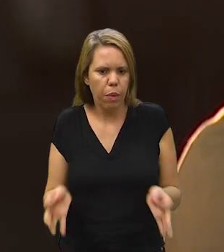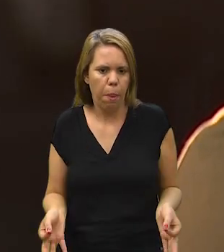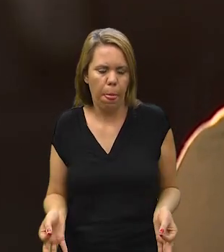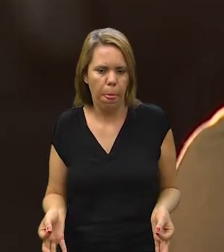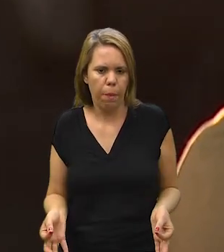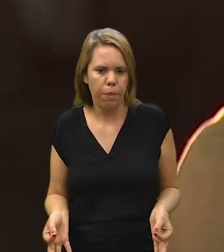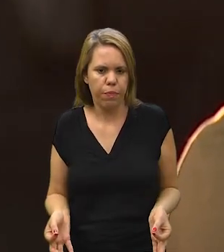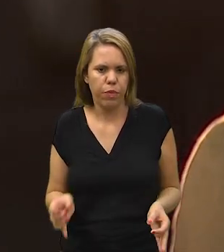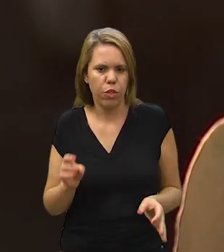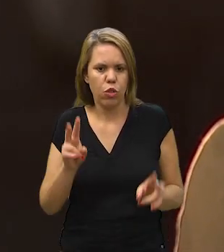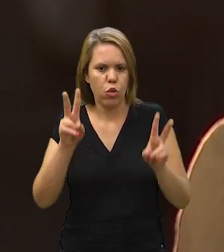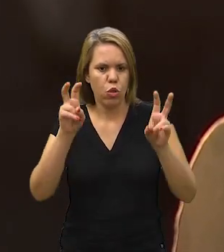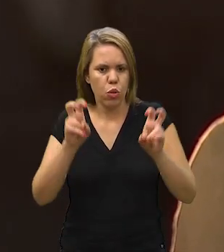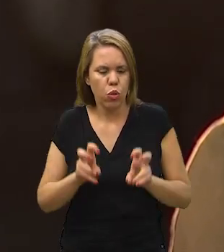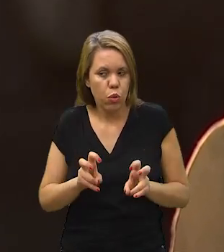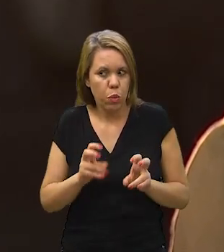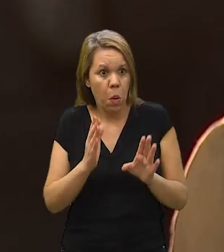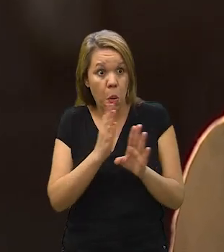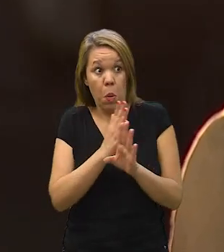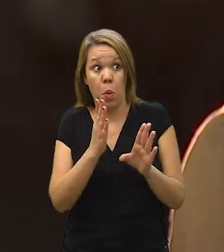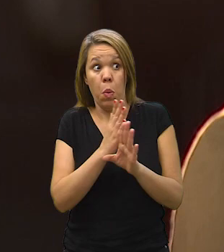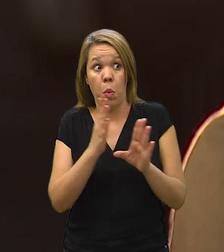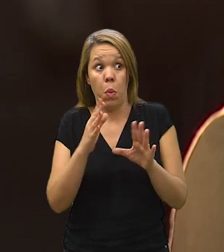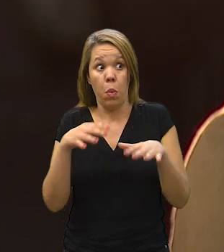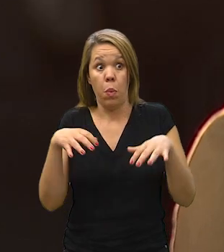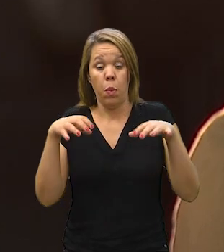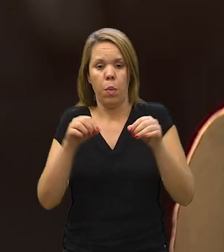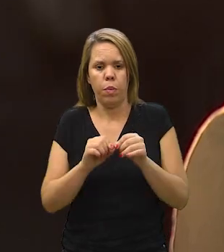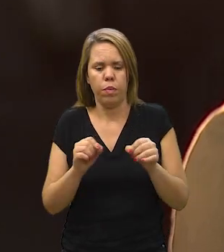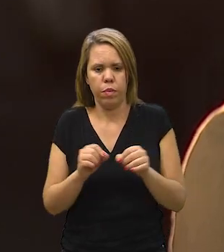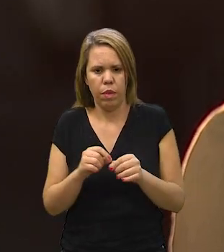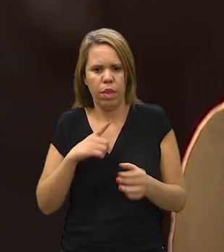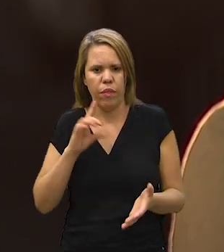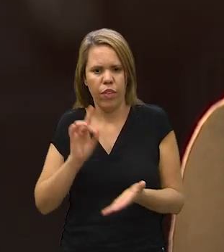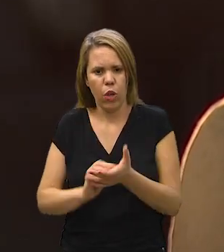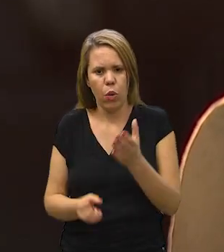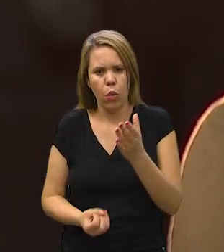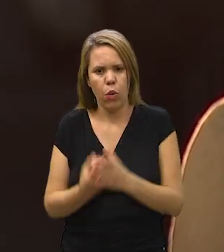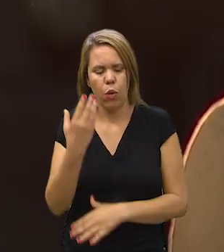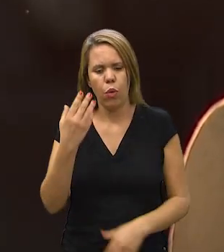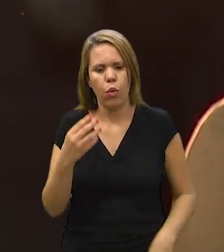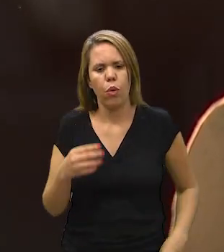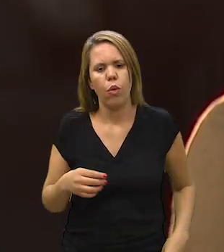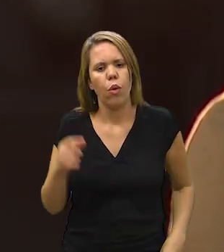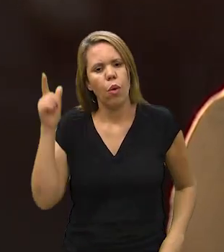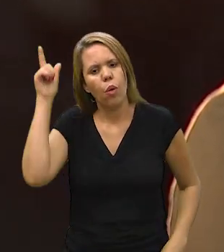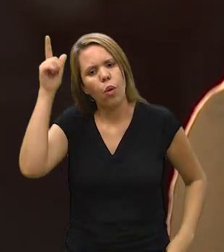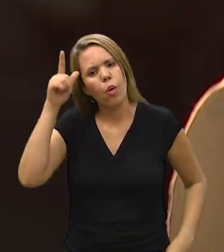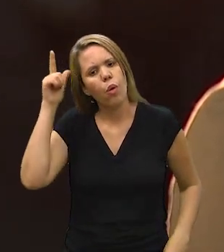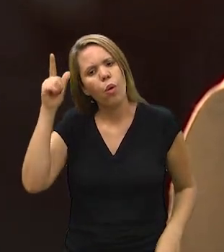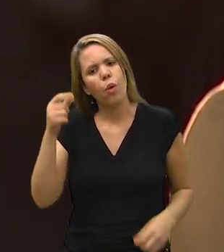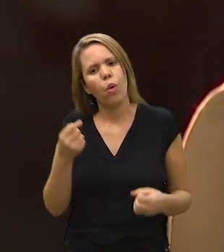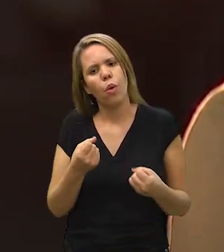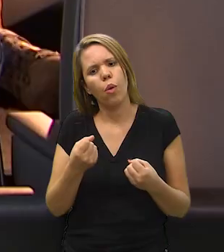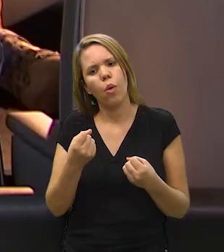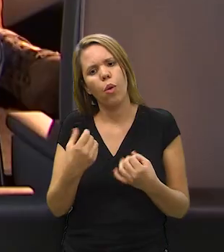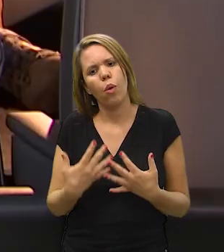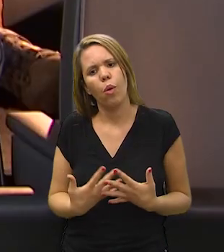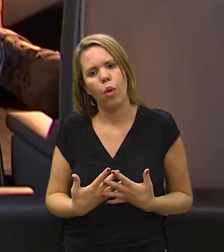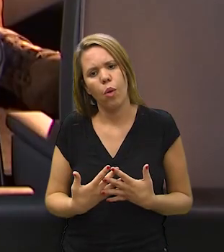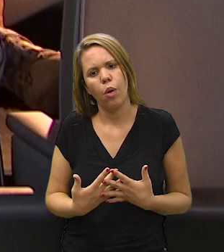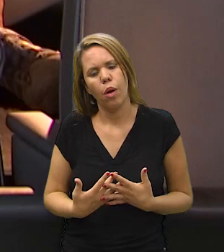de ficção científica e suspense. Ele teve origem num conto, você lembra o